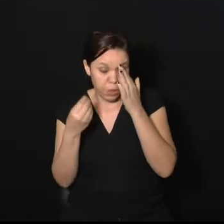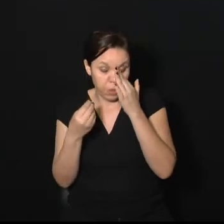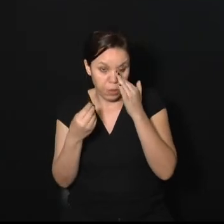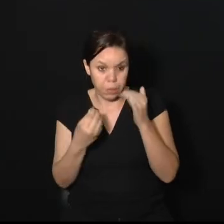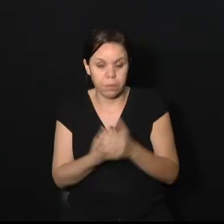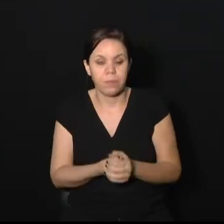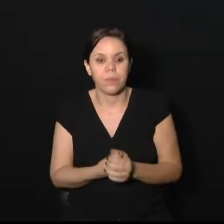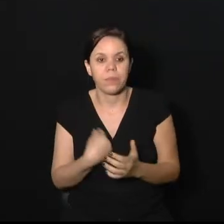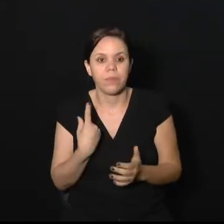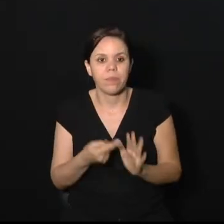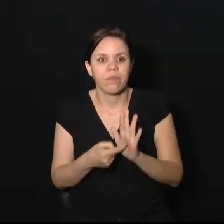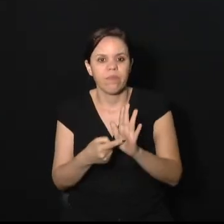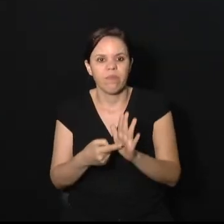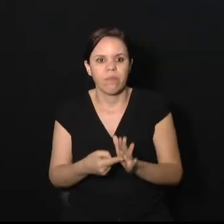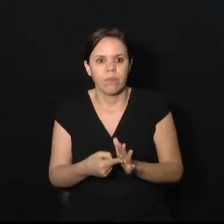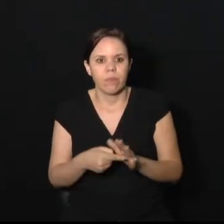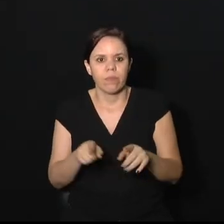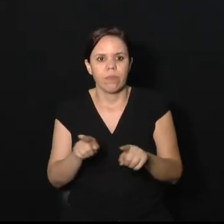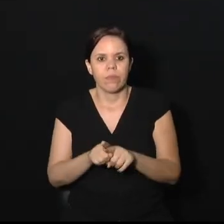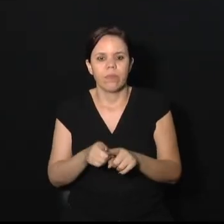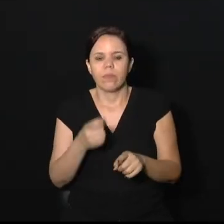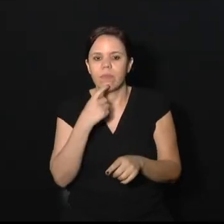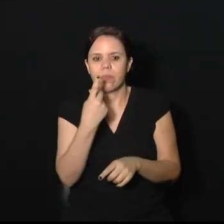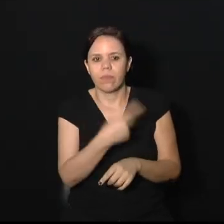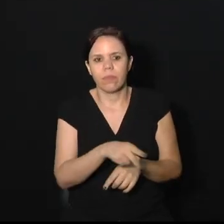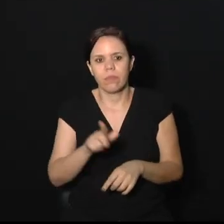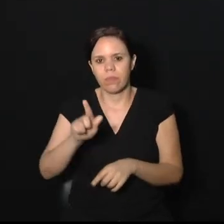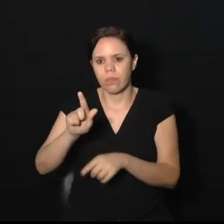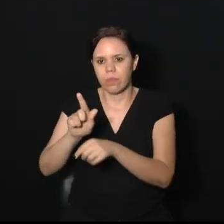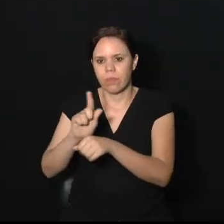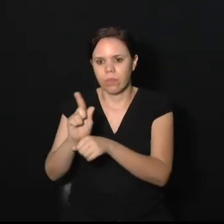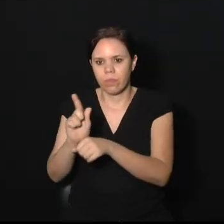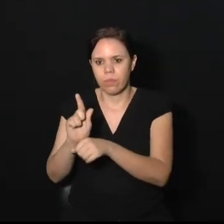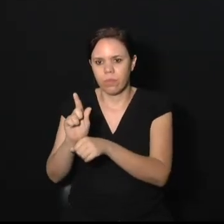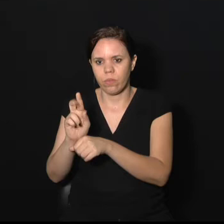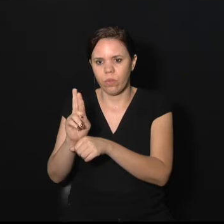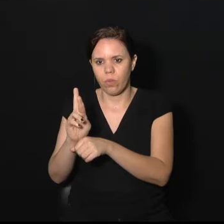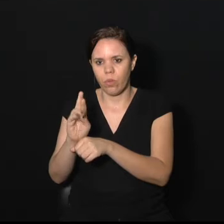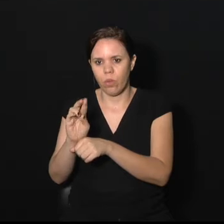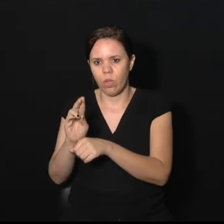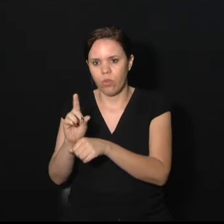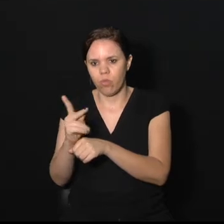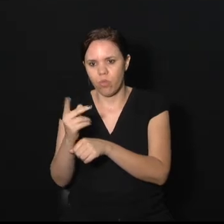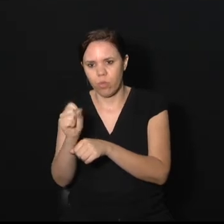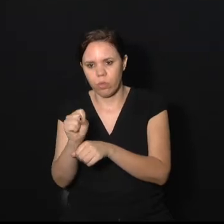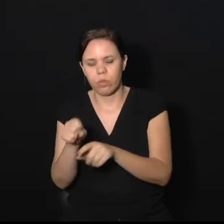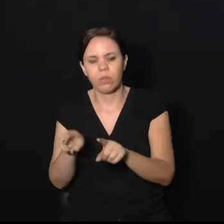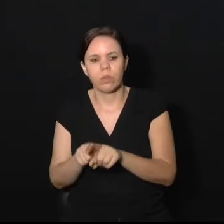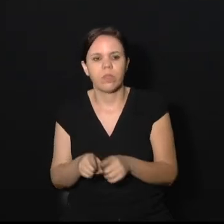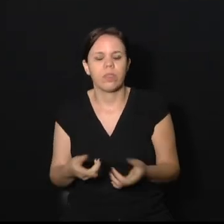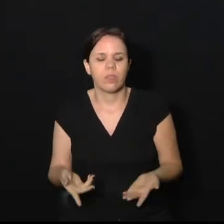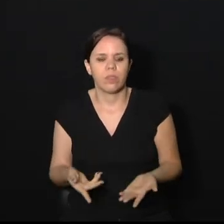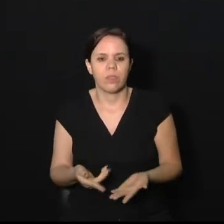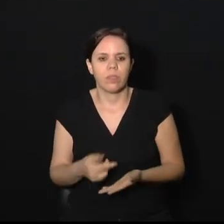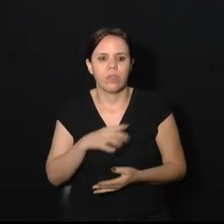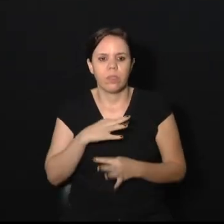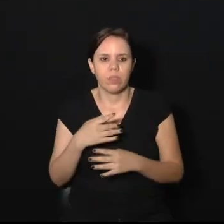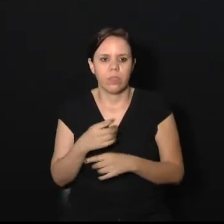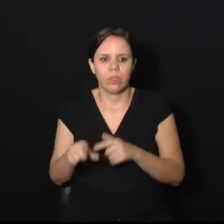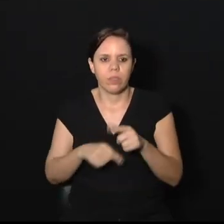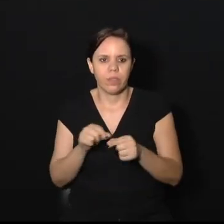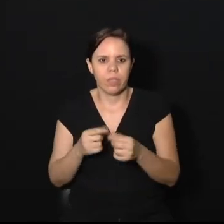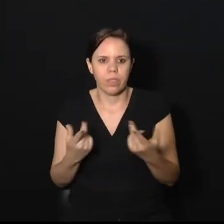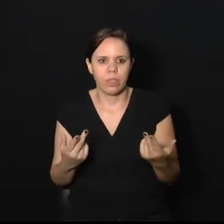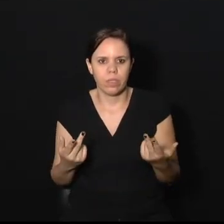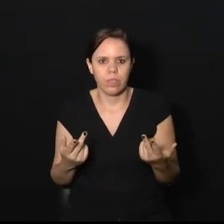A gente trouxe aí o dado de Campinas, mas também de Guarulhos. A gente tem feito um trabalho com a cidade de Guarulhos. Então, essa é a